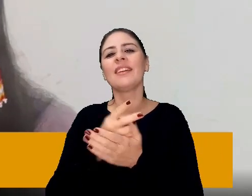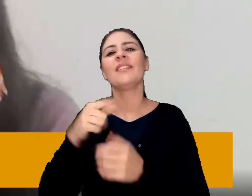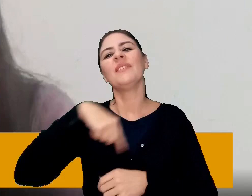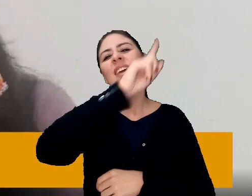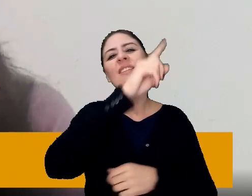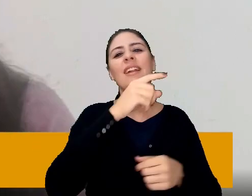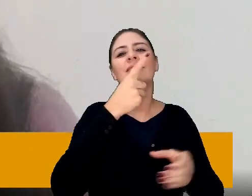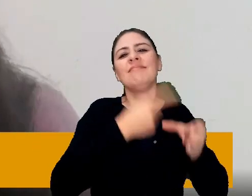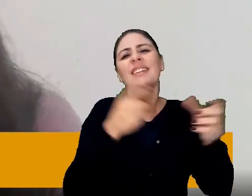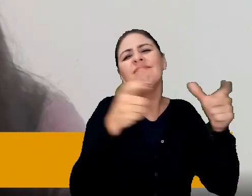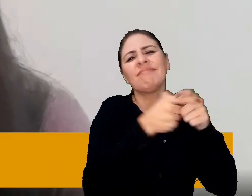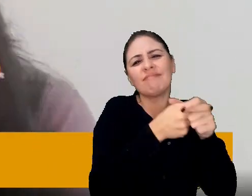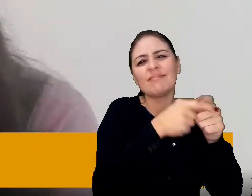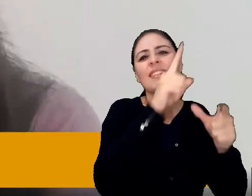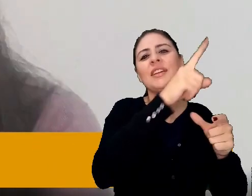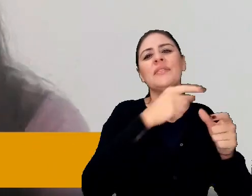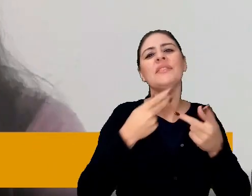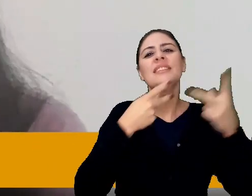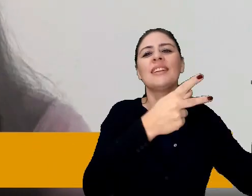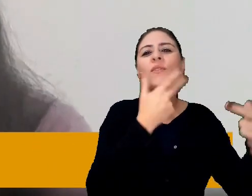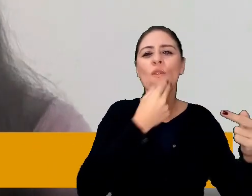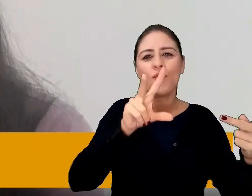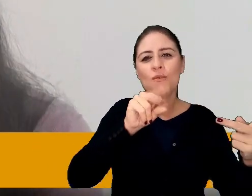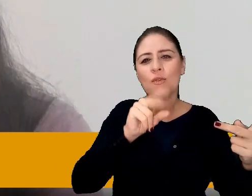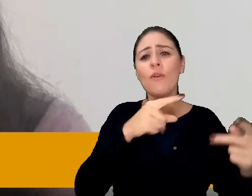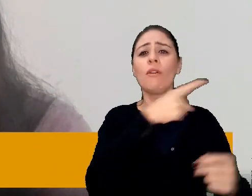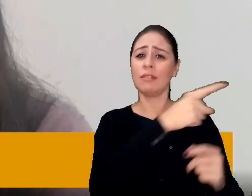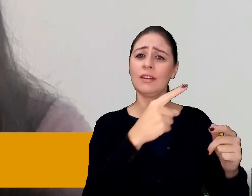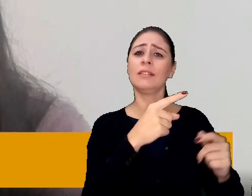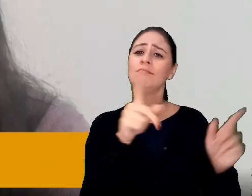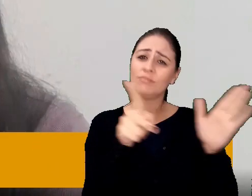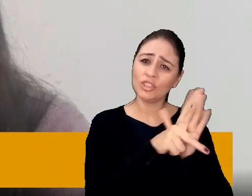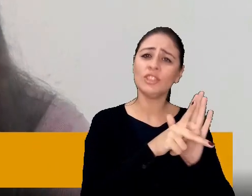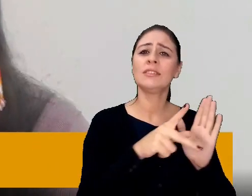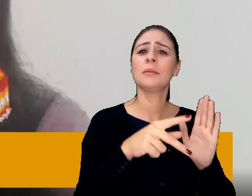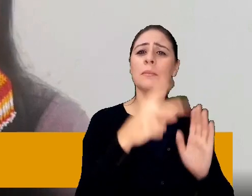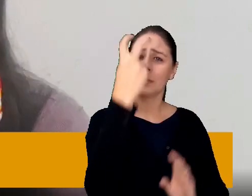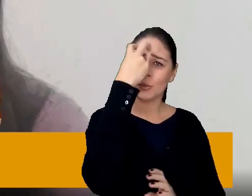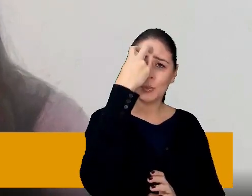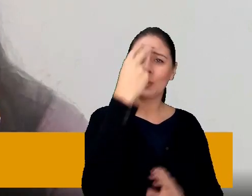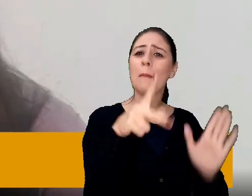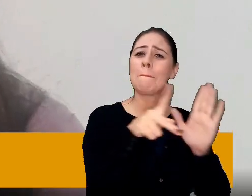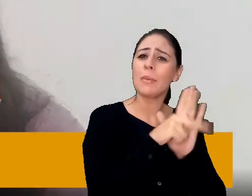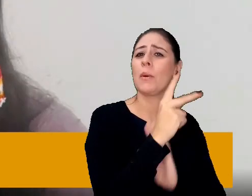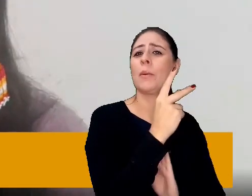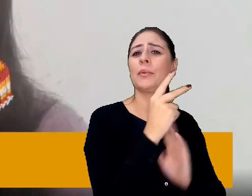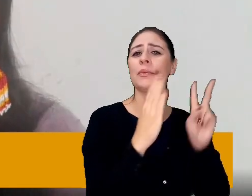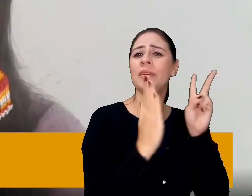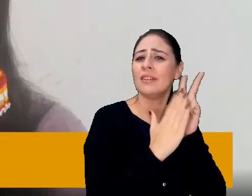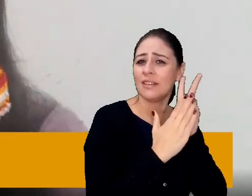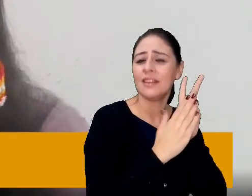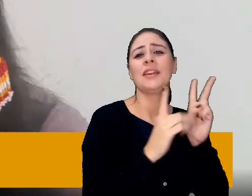Aí lá eu tomava leite direto da vaca, lá eu comia a carne, o porco carneado na hora.